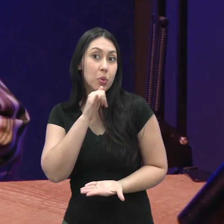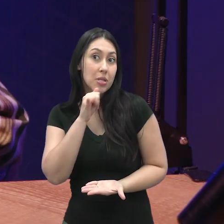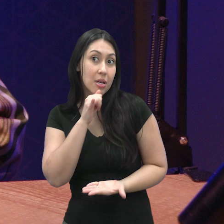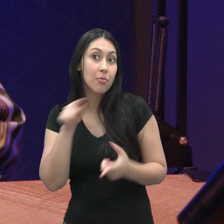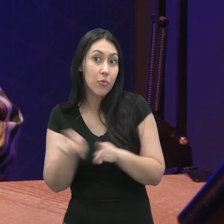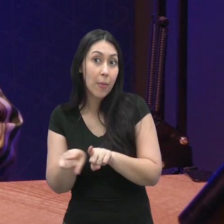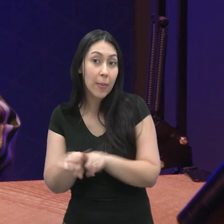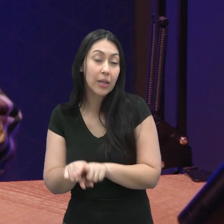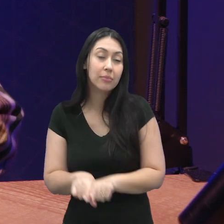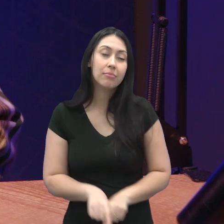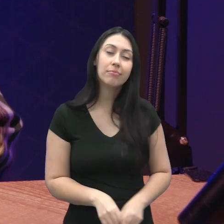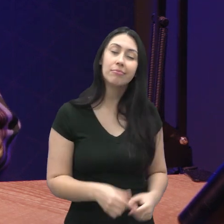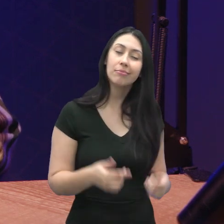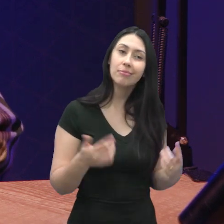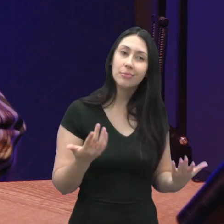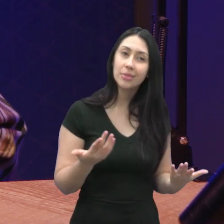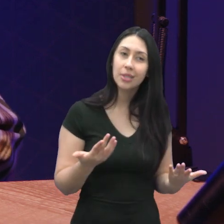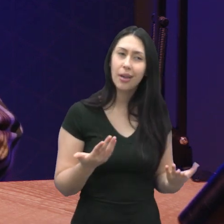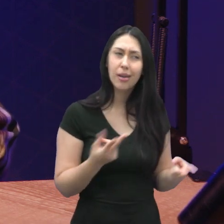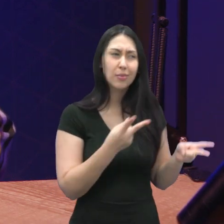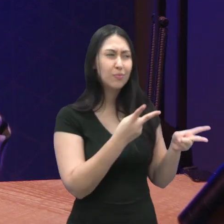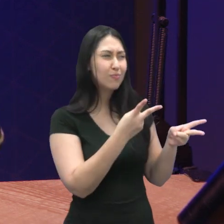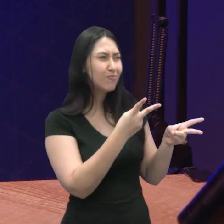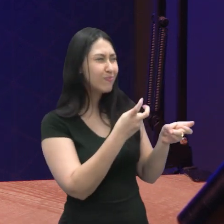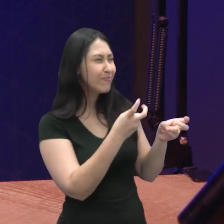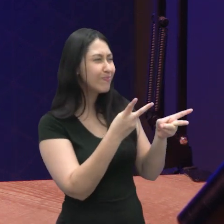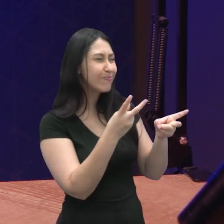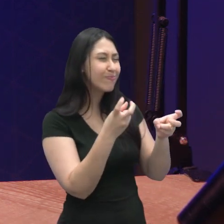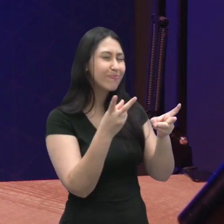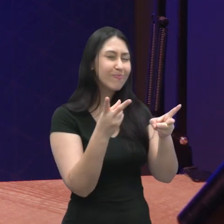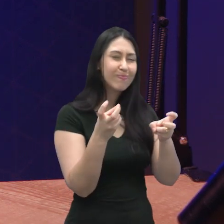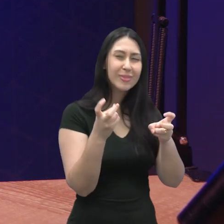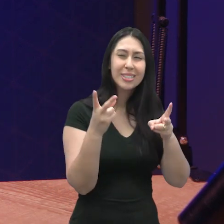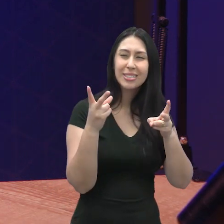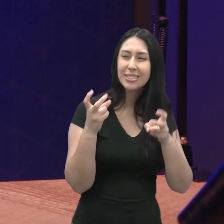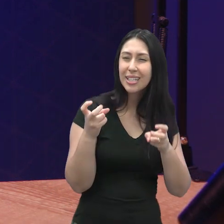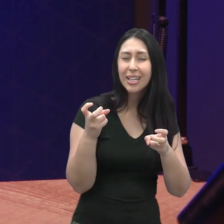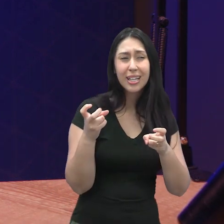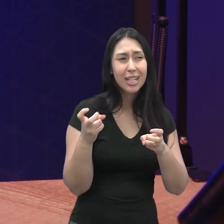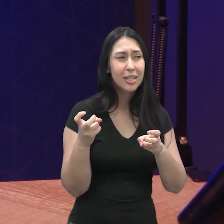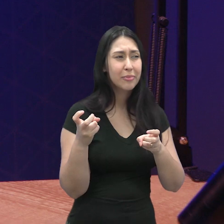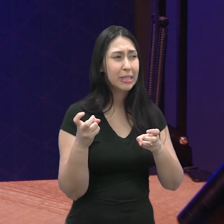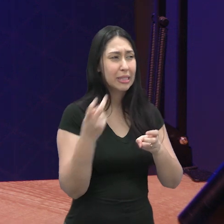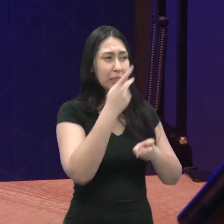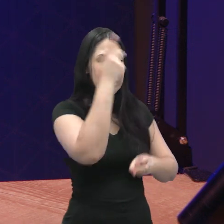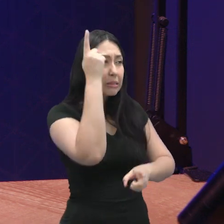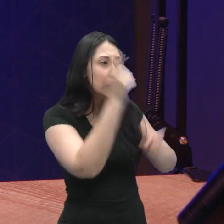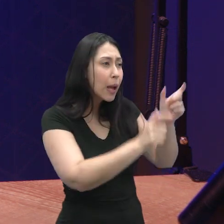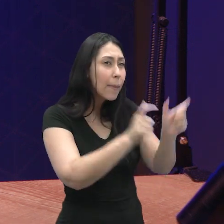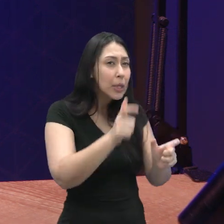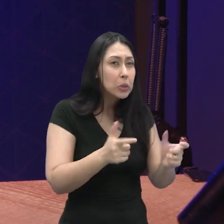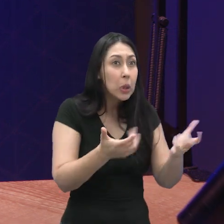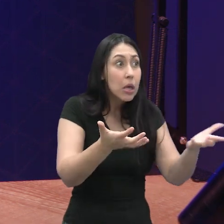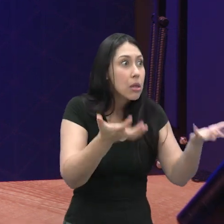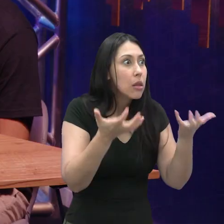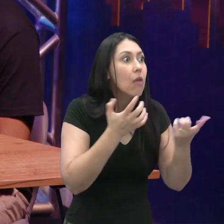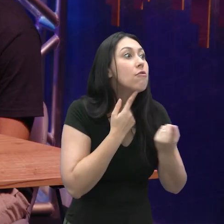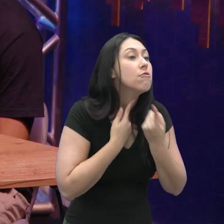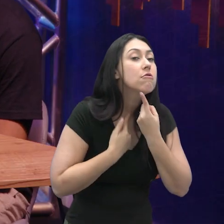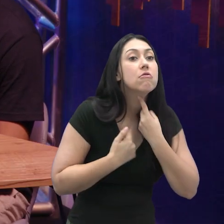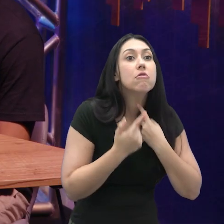Pois é, né? E às vezes quando a gente olha para os dias de hoje, e a gente olha para essa obsessão, né,